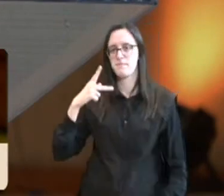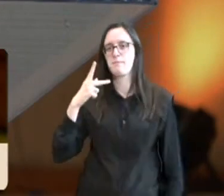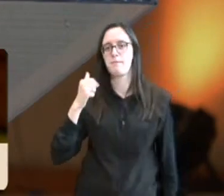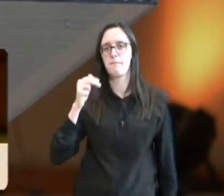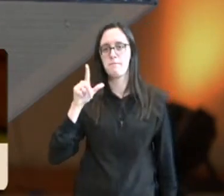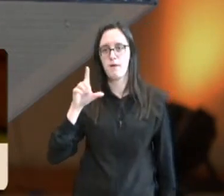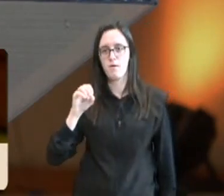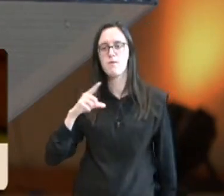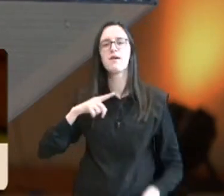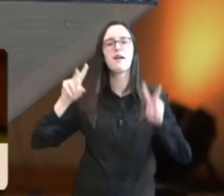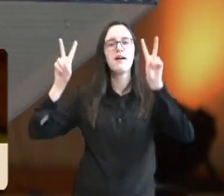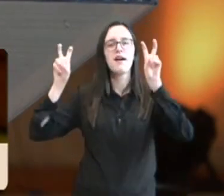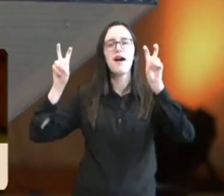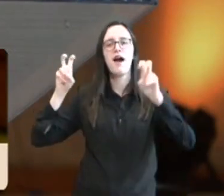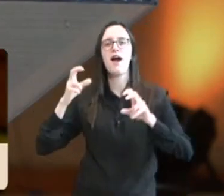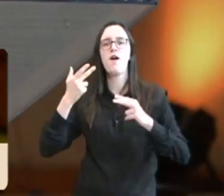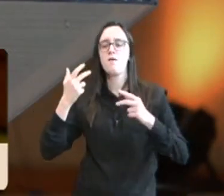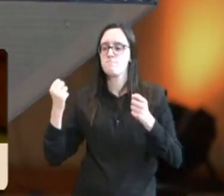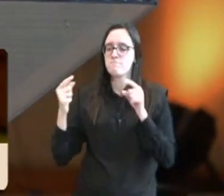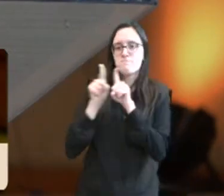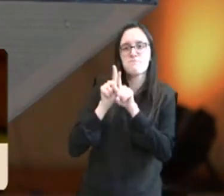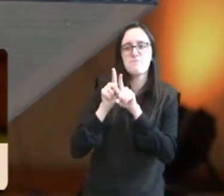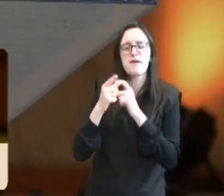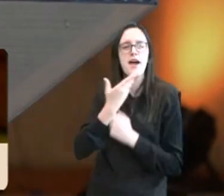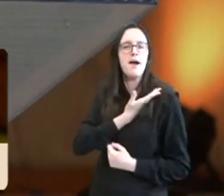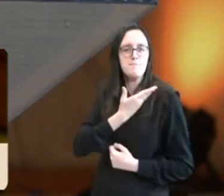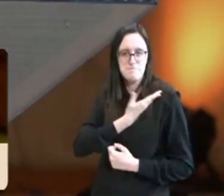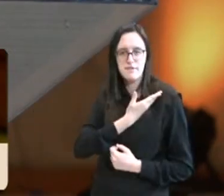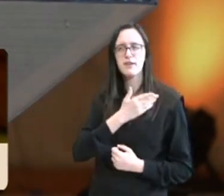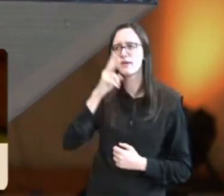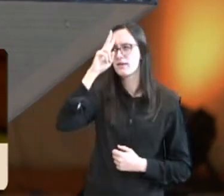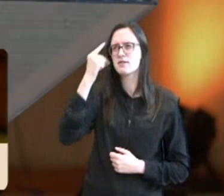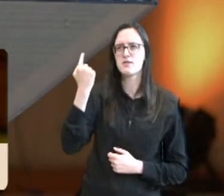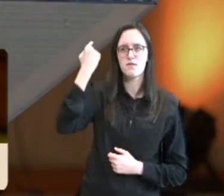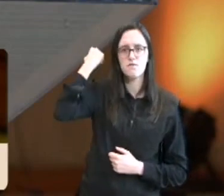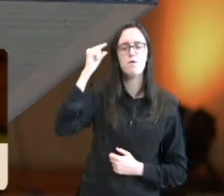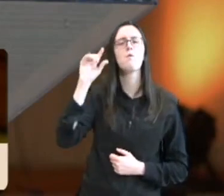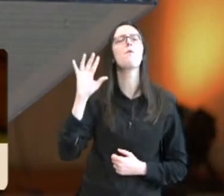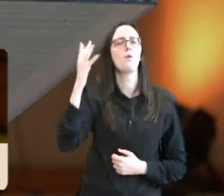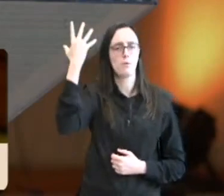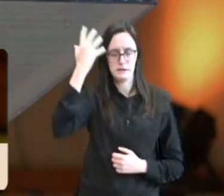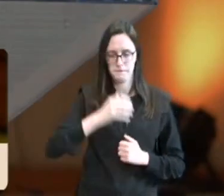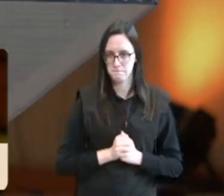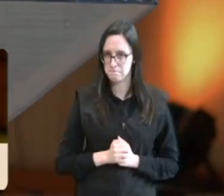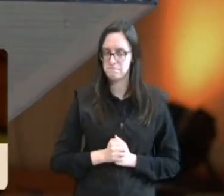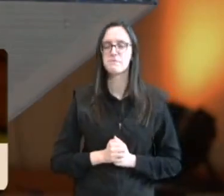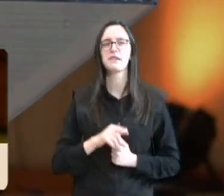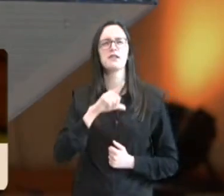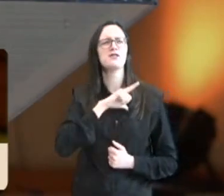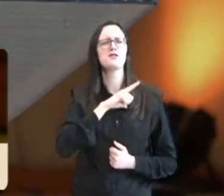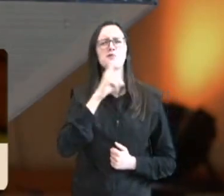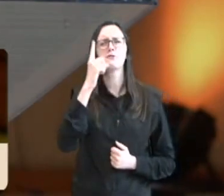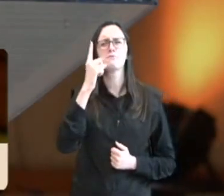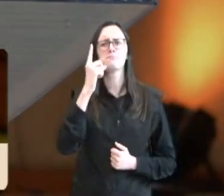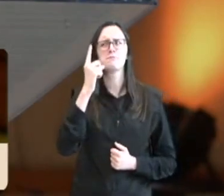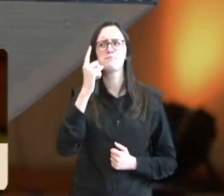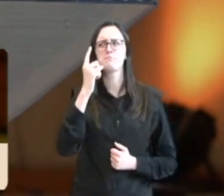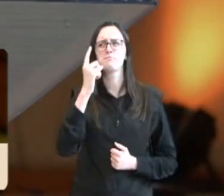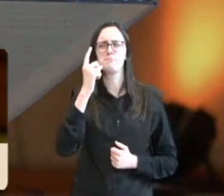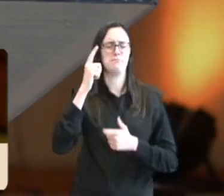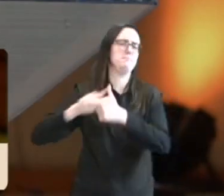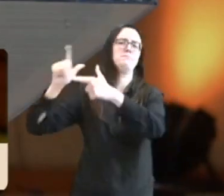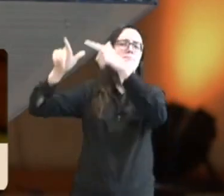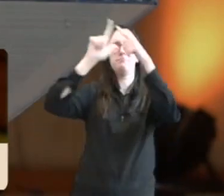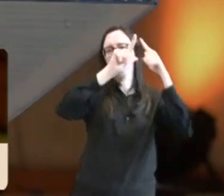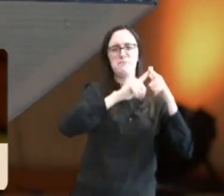né? Tem vivenciado muitos casos. Na segunda-feira, por exemplo, tinha uma montanha de